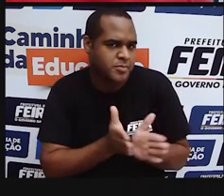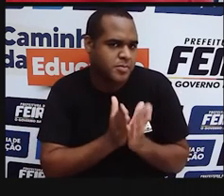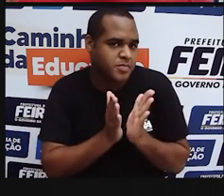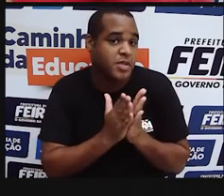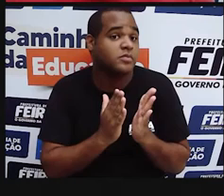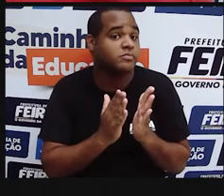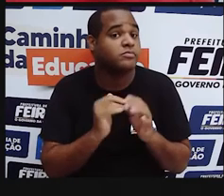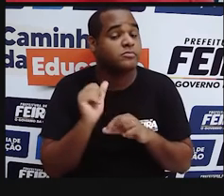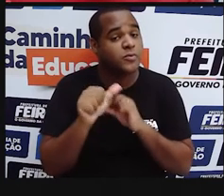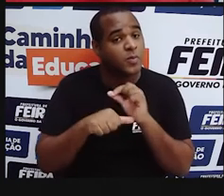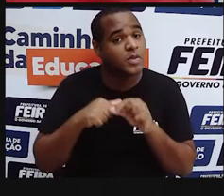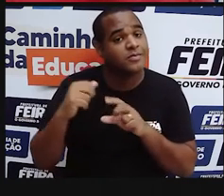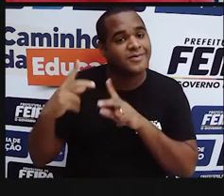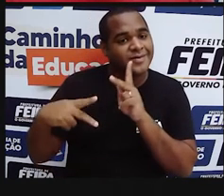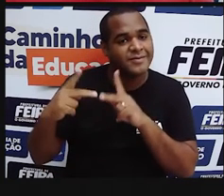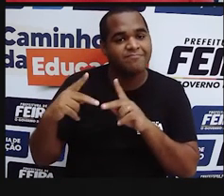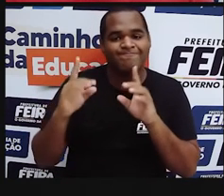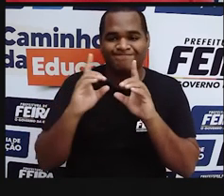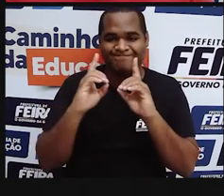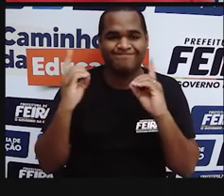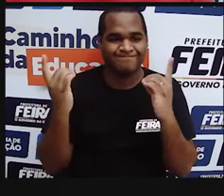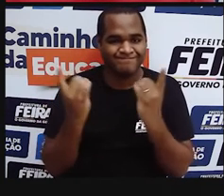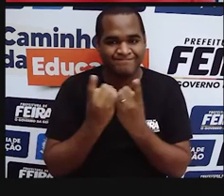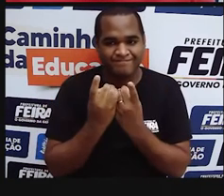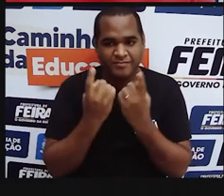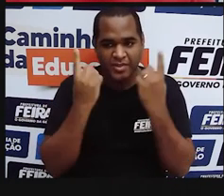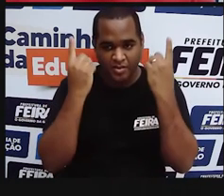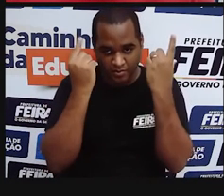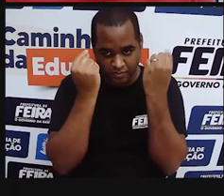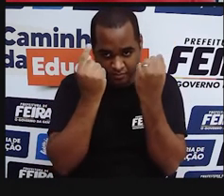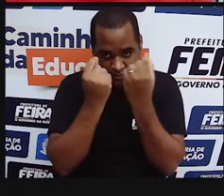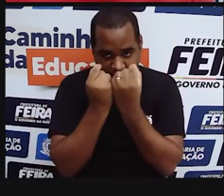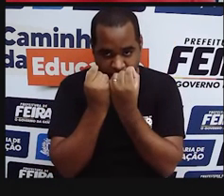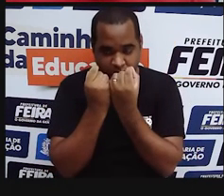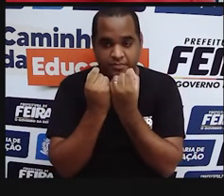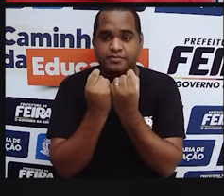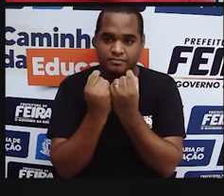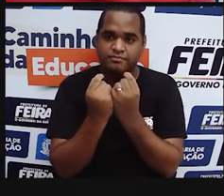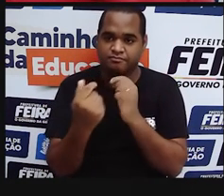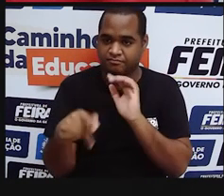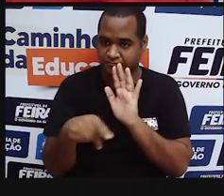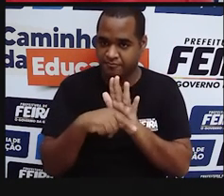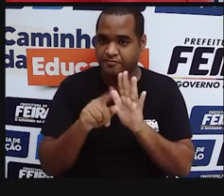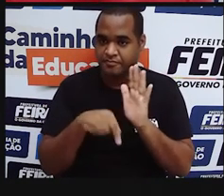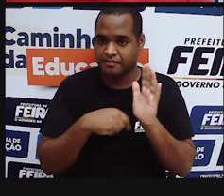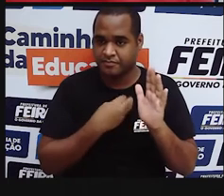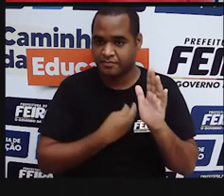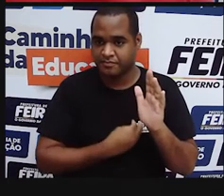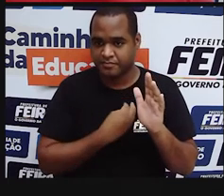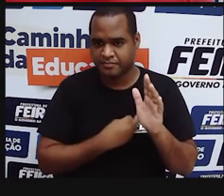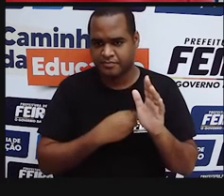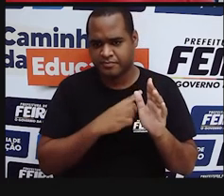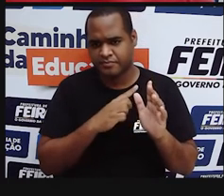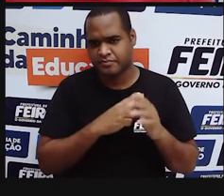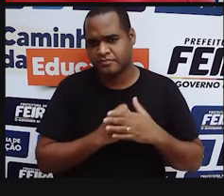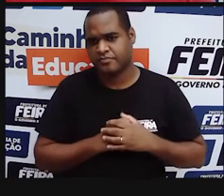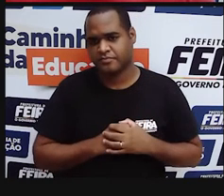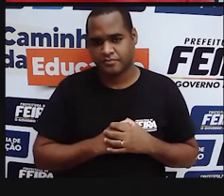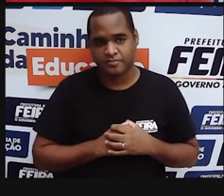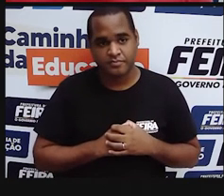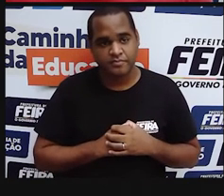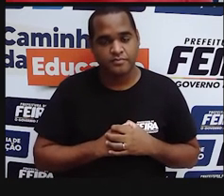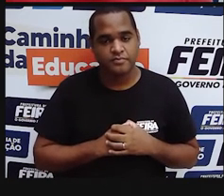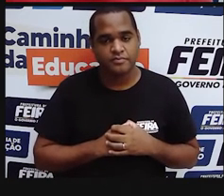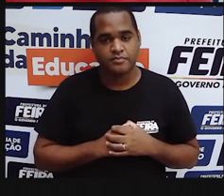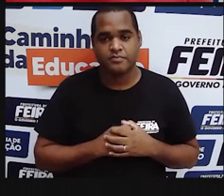Clístenes. E essa é a base da democracia grega. Aí vocês veem um quadro que é bem representativo.